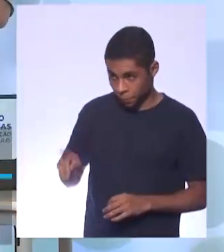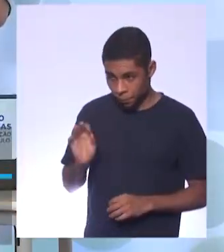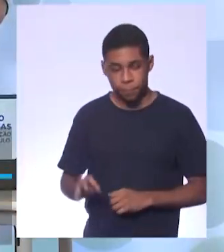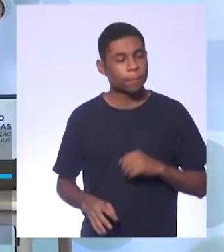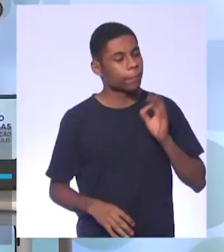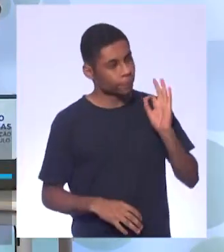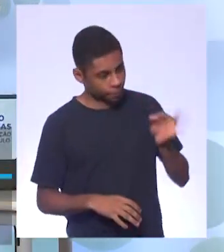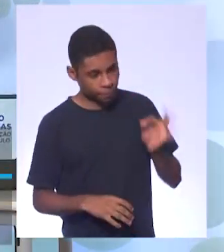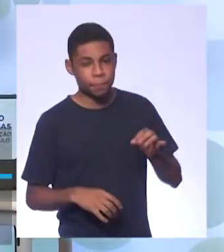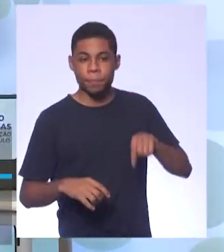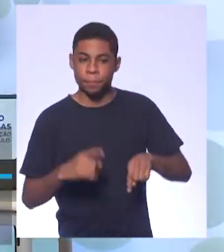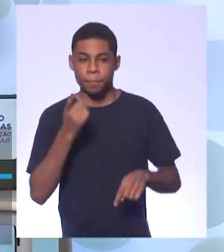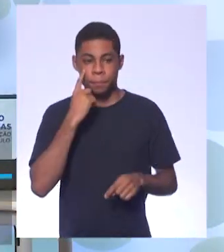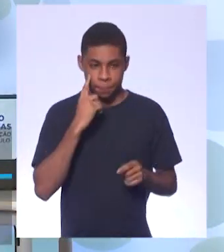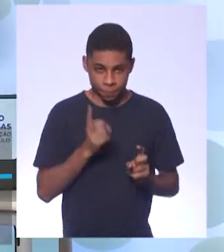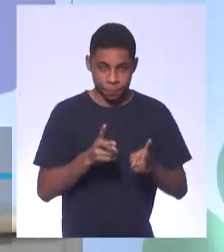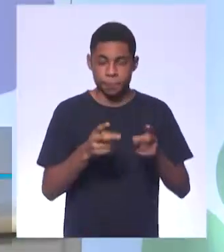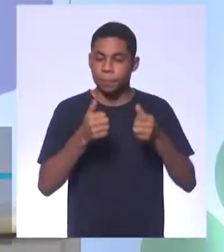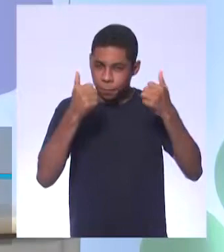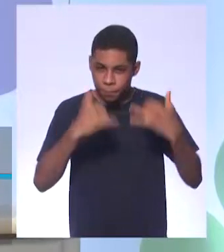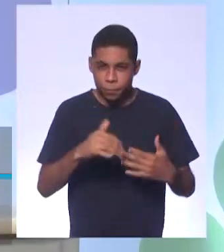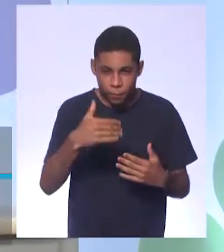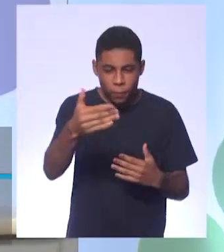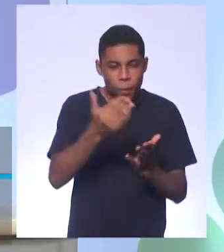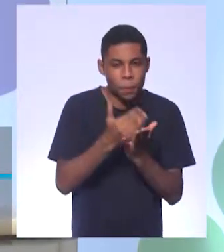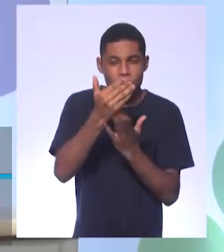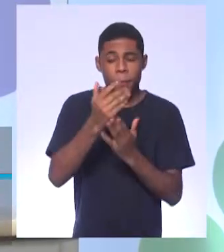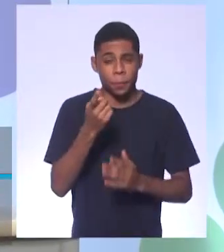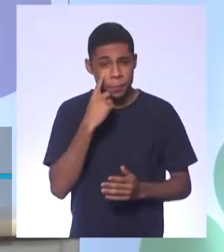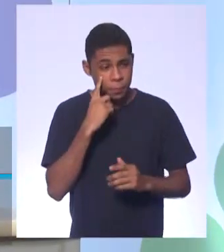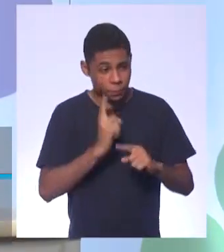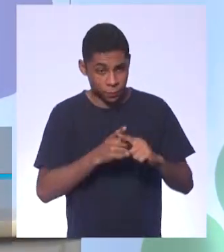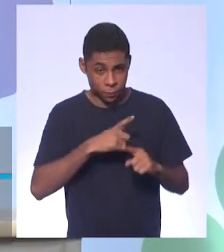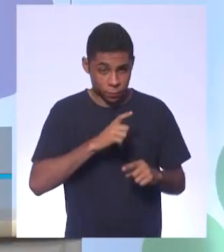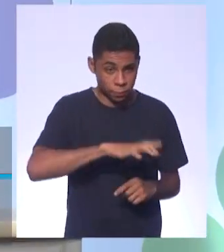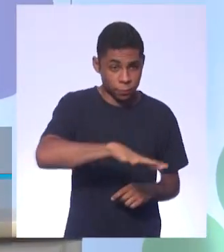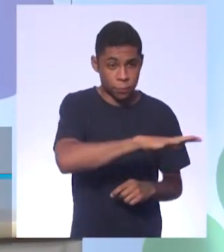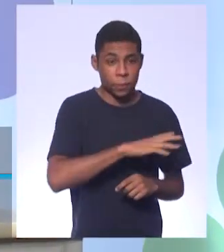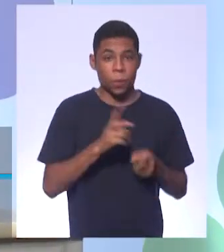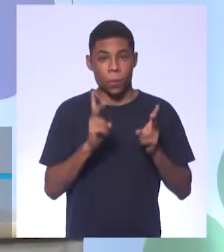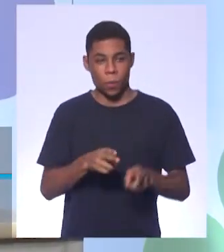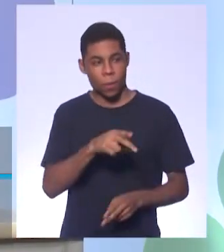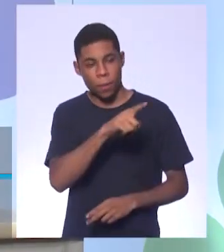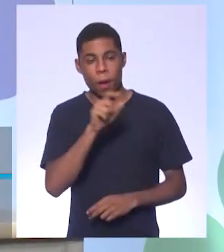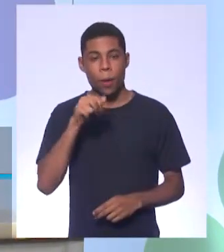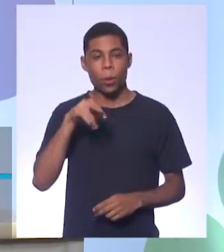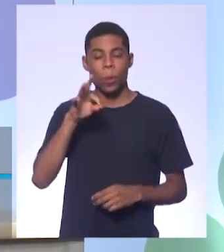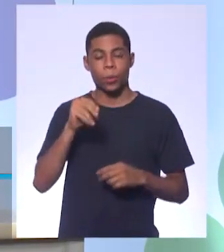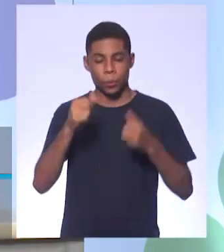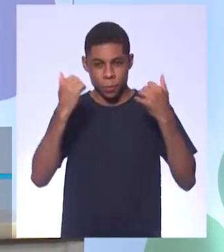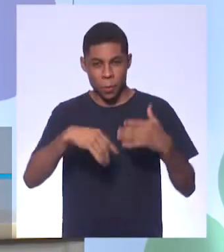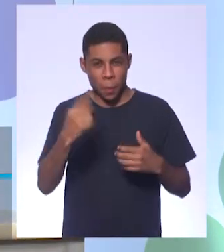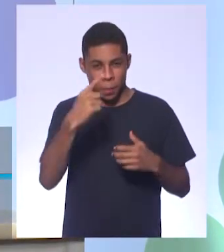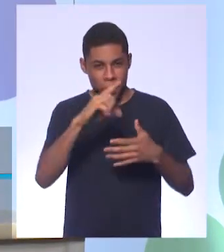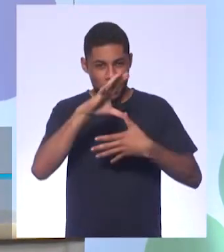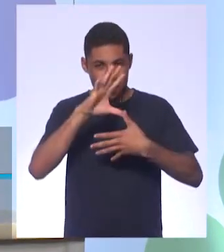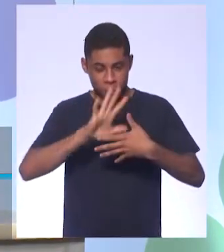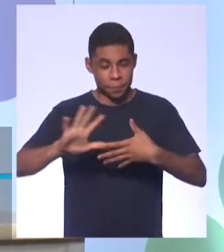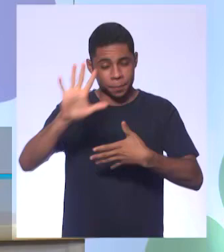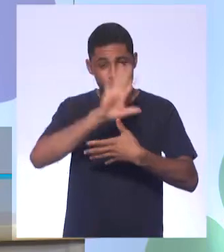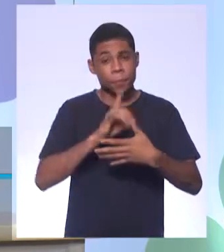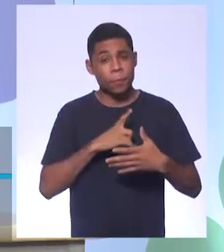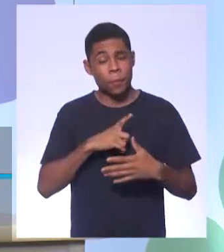Exatamente. Agora a gente vai prosseguir um pouquinho, porque esse território que o professor Antônio mostrou no primeiro mapa, posteriormente, quando os